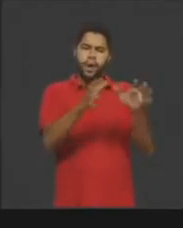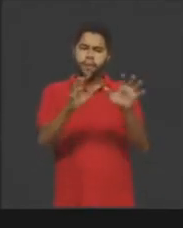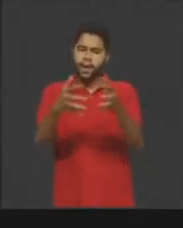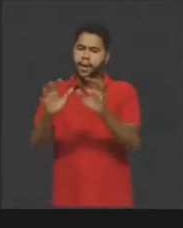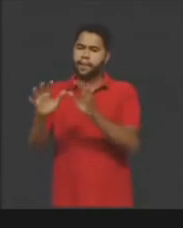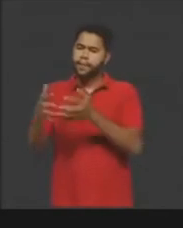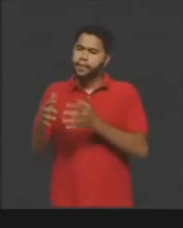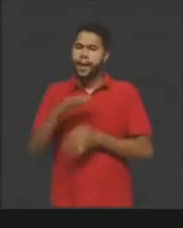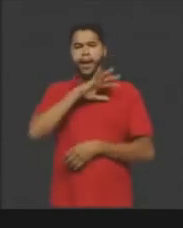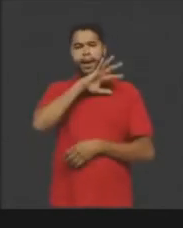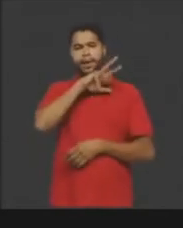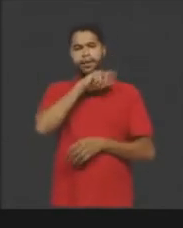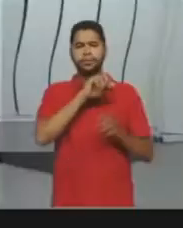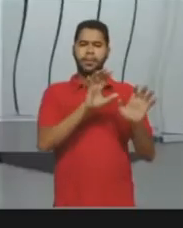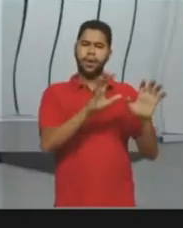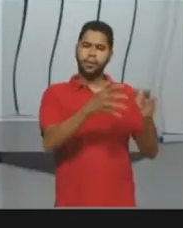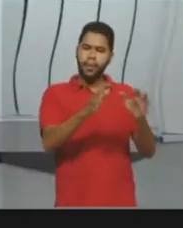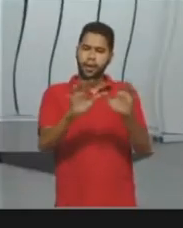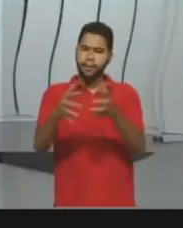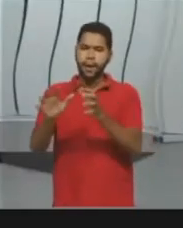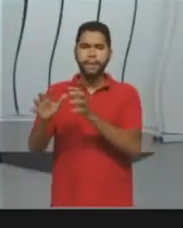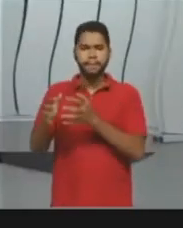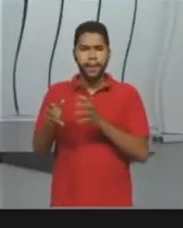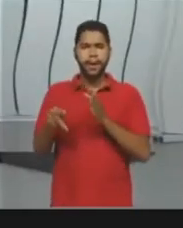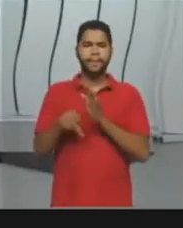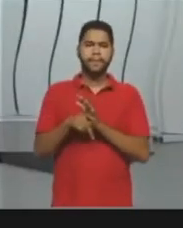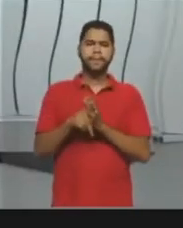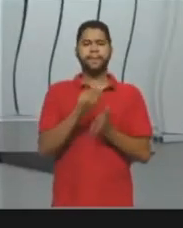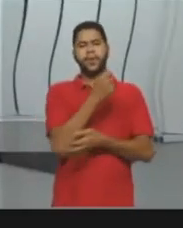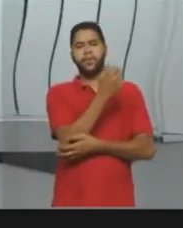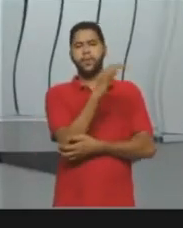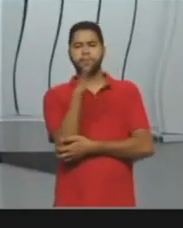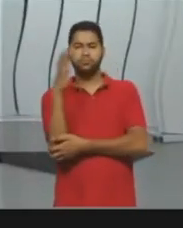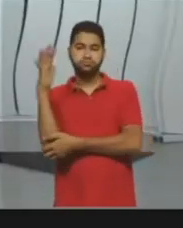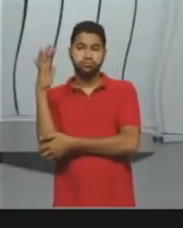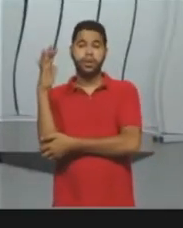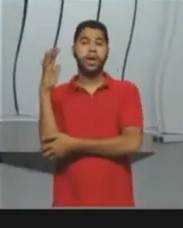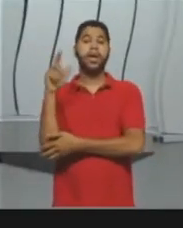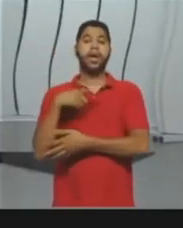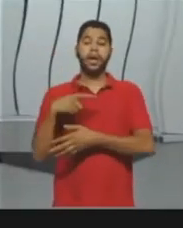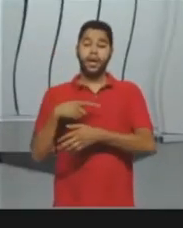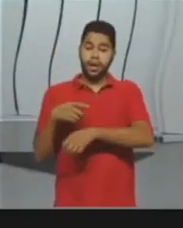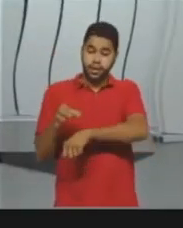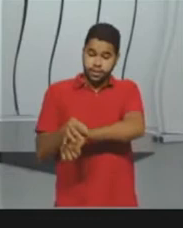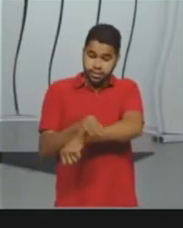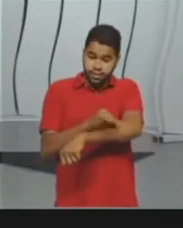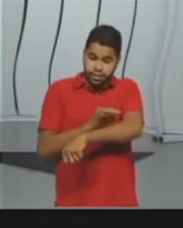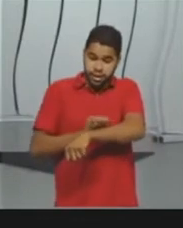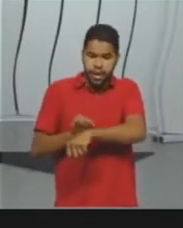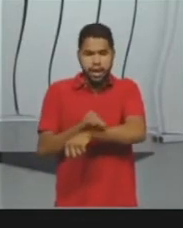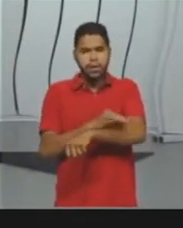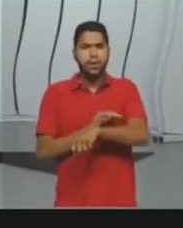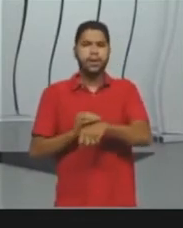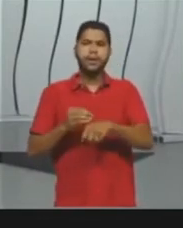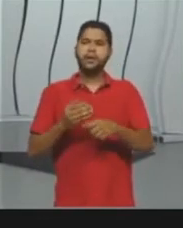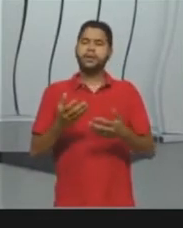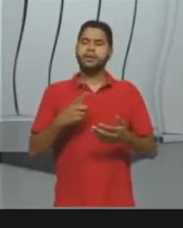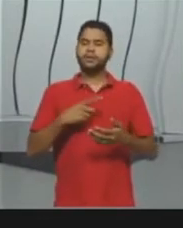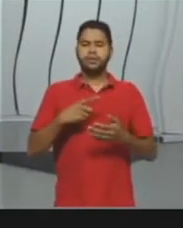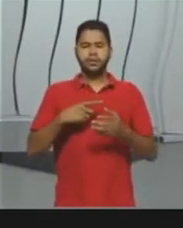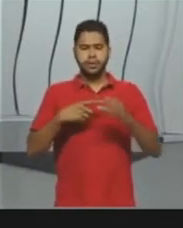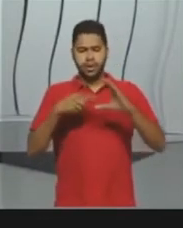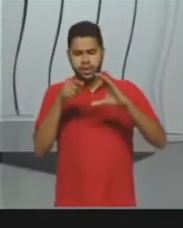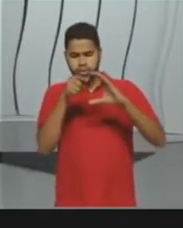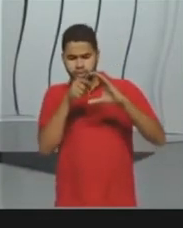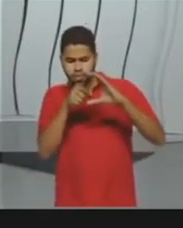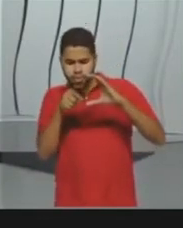reino das plantas, né? Então esses organismos eles são formados por células mais complexas, células que têm núcleo, células